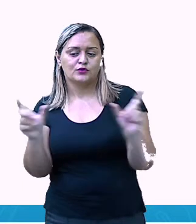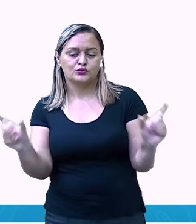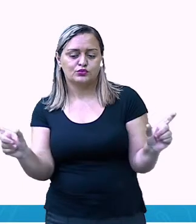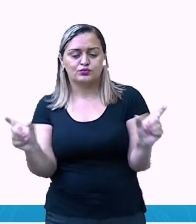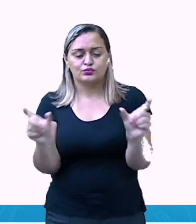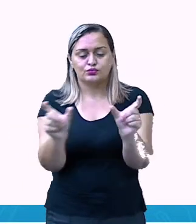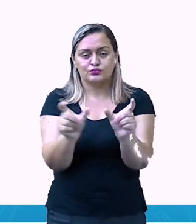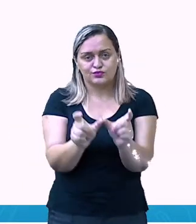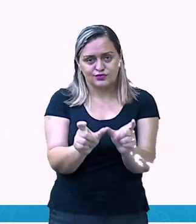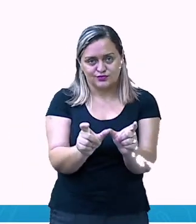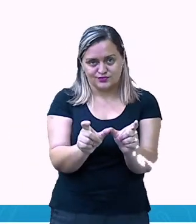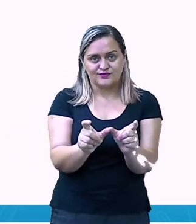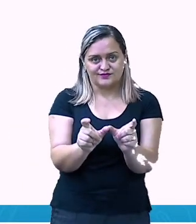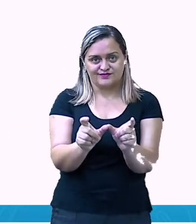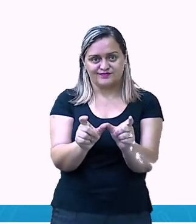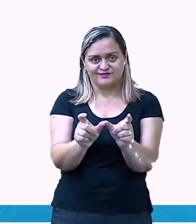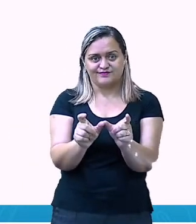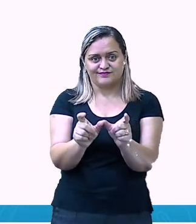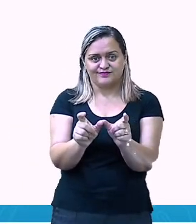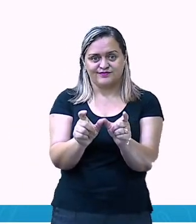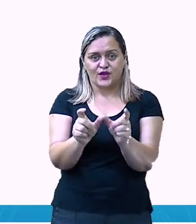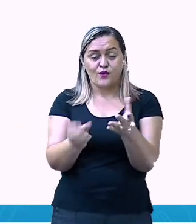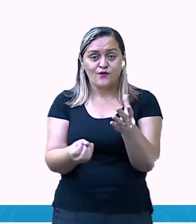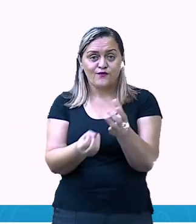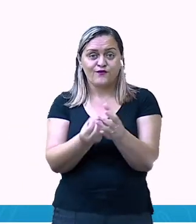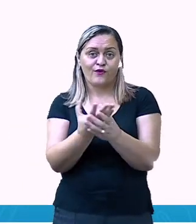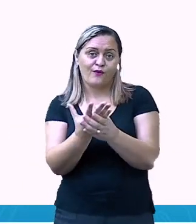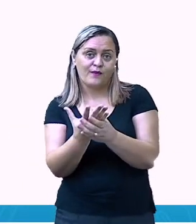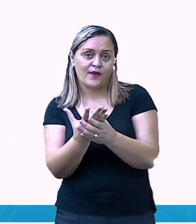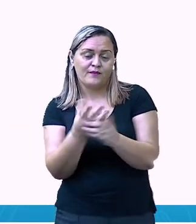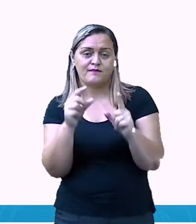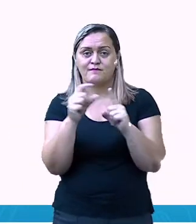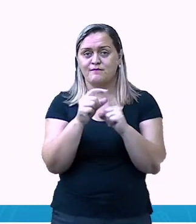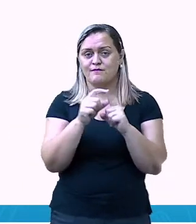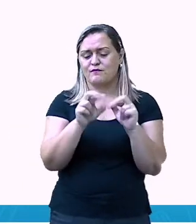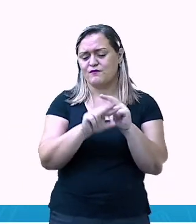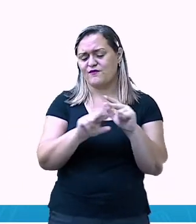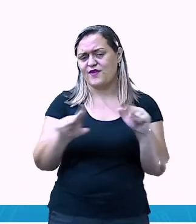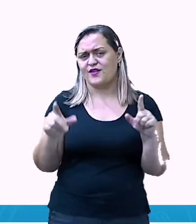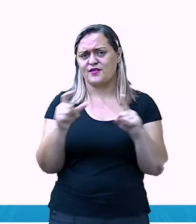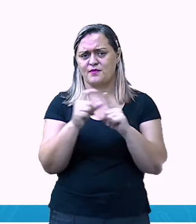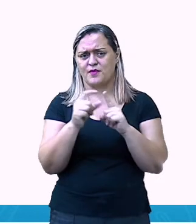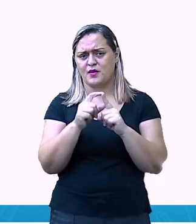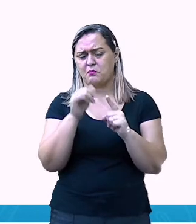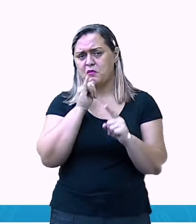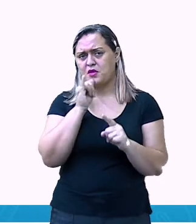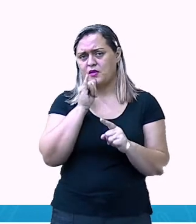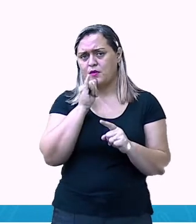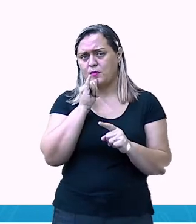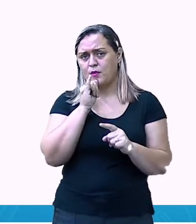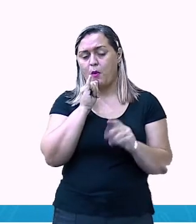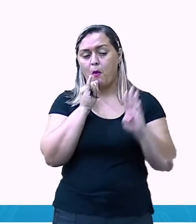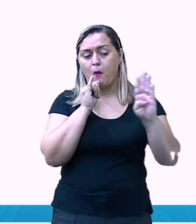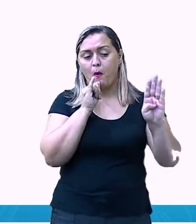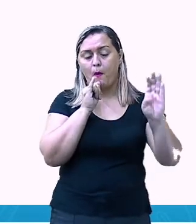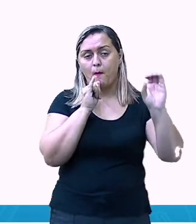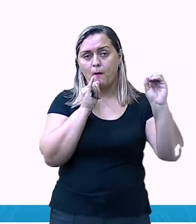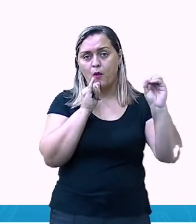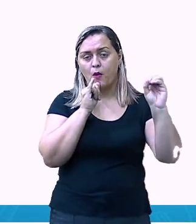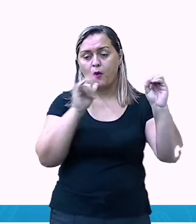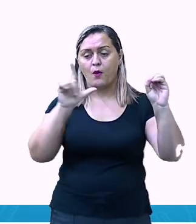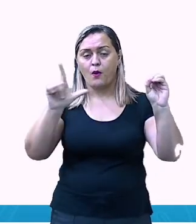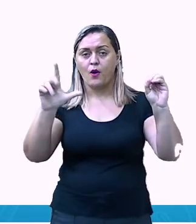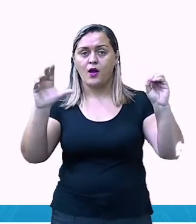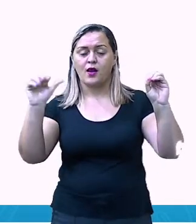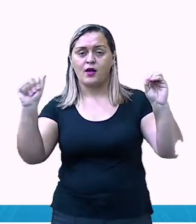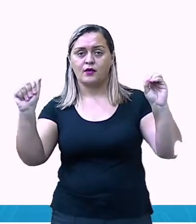e você vai ver como que podemos formar algumas palavras. Então, eu vou juntar, por exemplo, o bó e o lá. Professora, eu